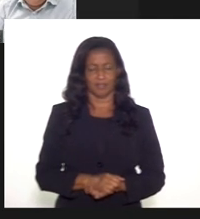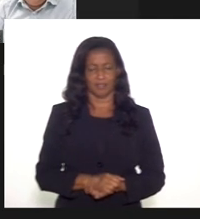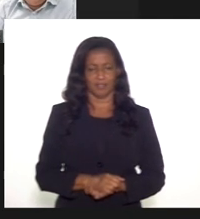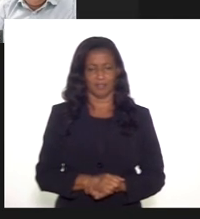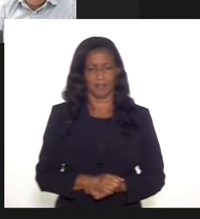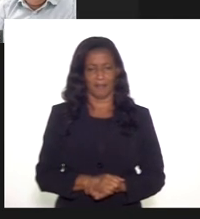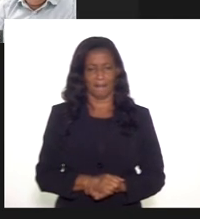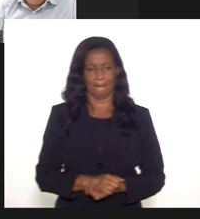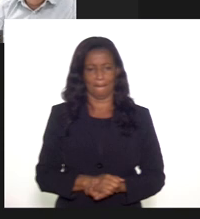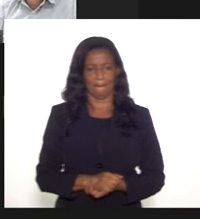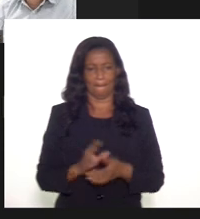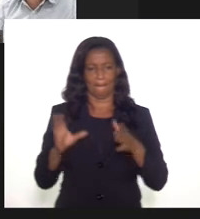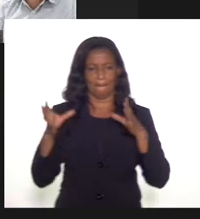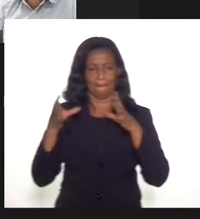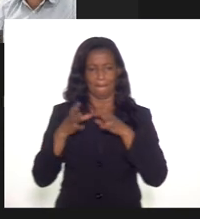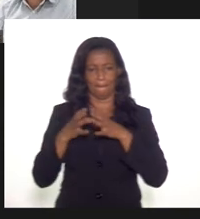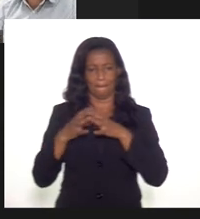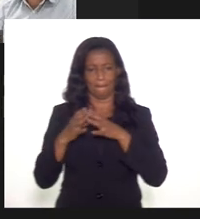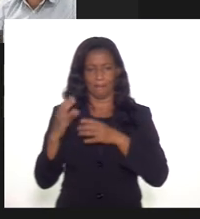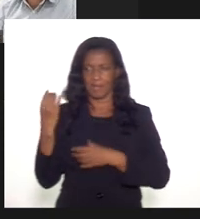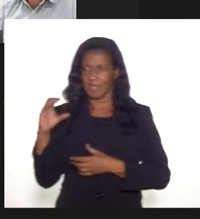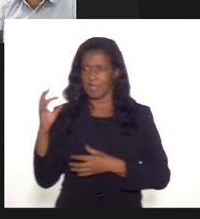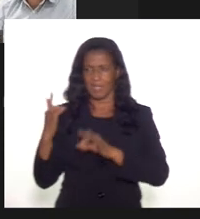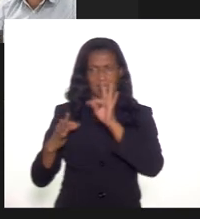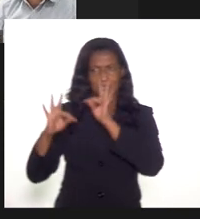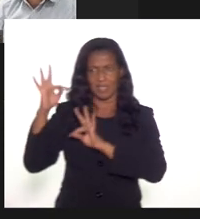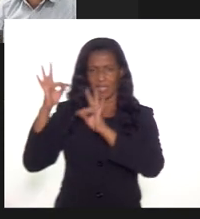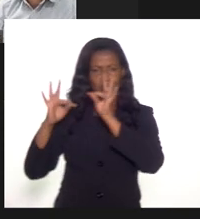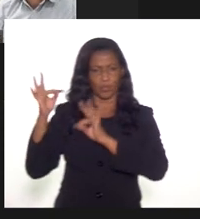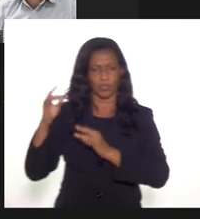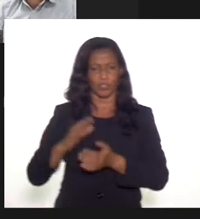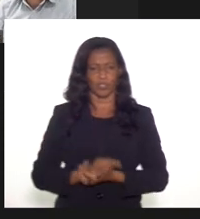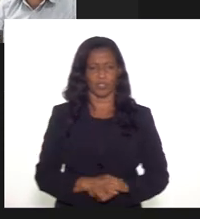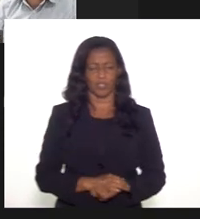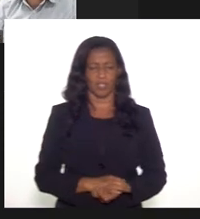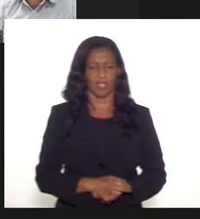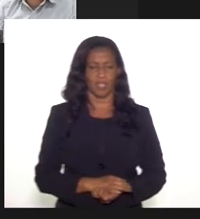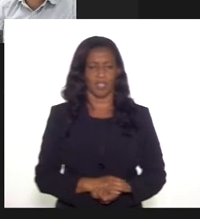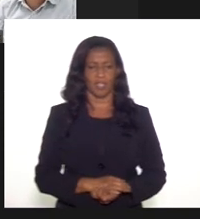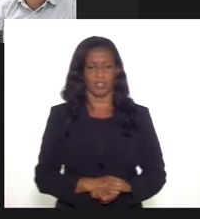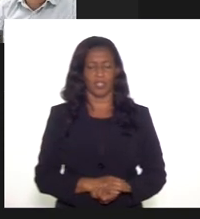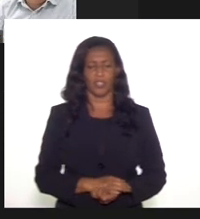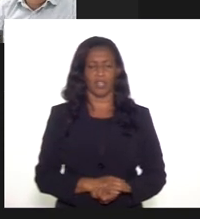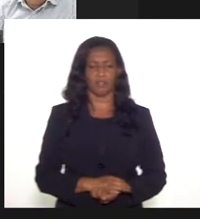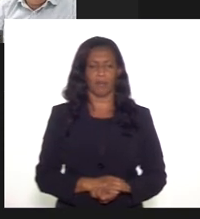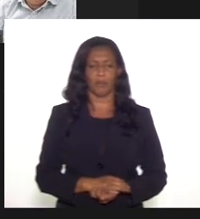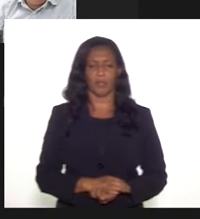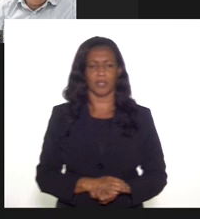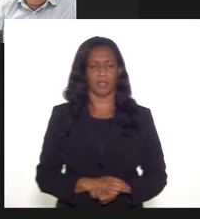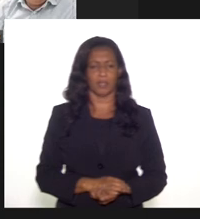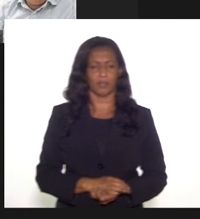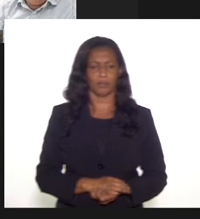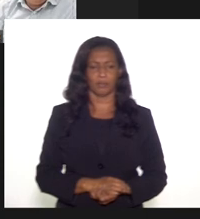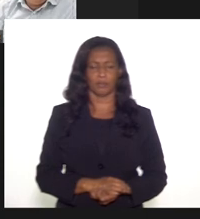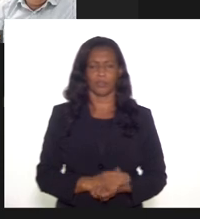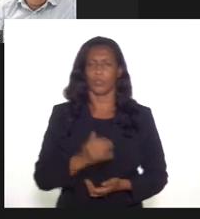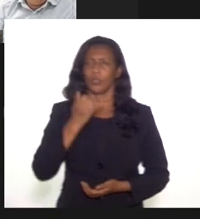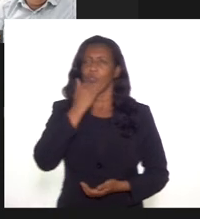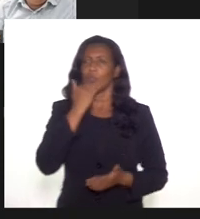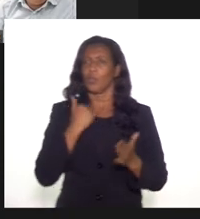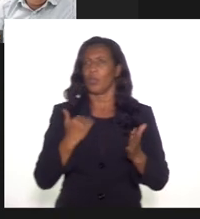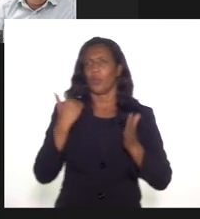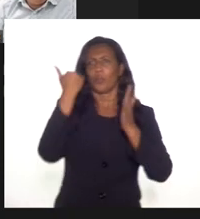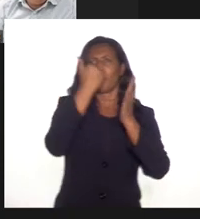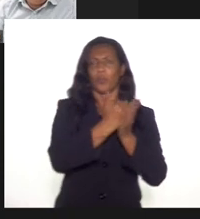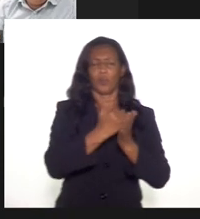A Comissão de Ciência e Tecnologia também, Tia Ju. Também. Perdão, foi eu que pulei aqui. Ciência e